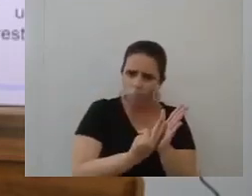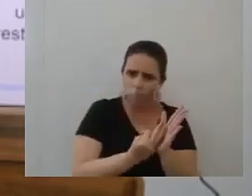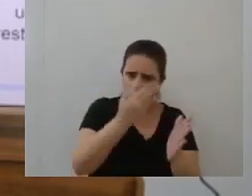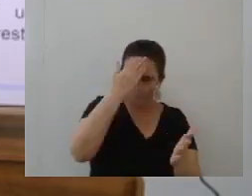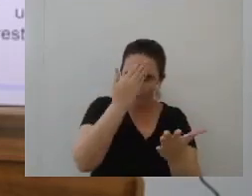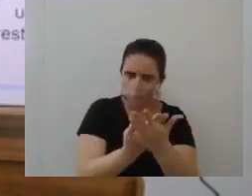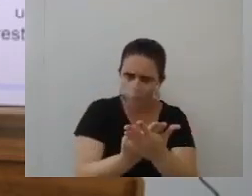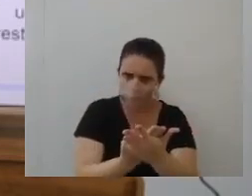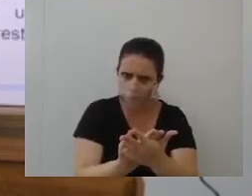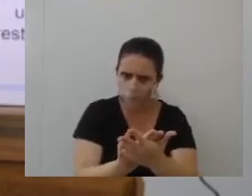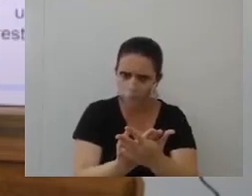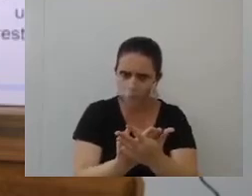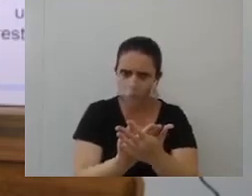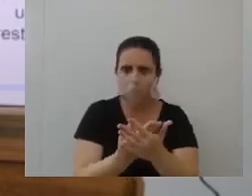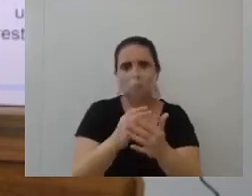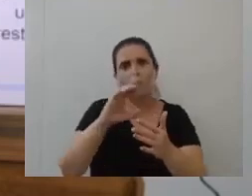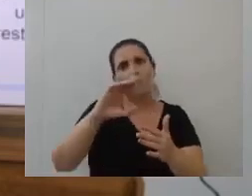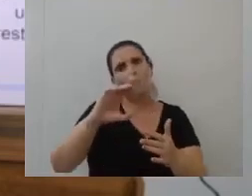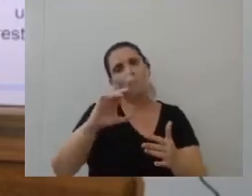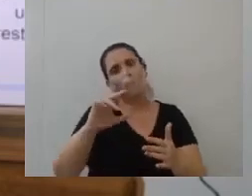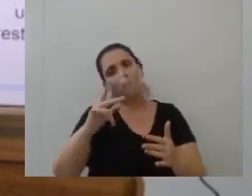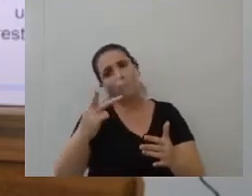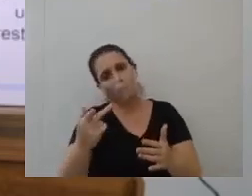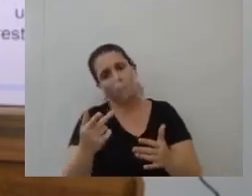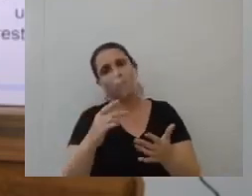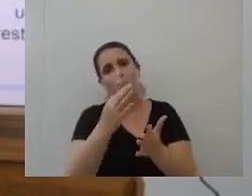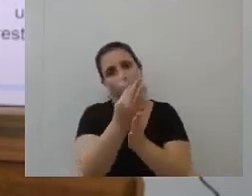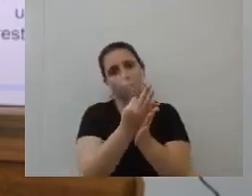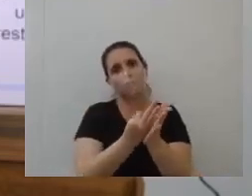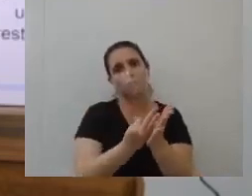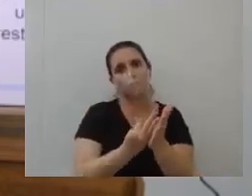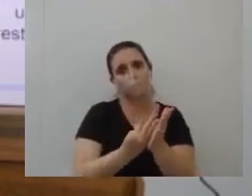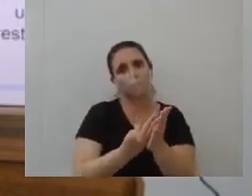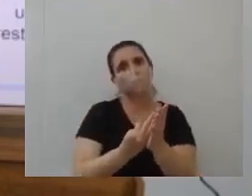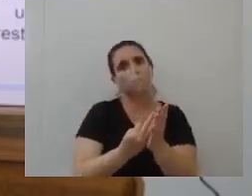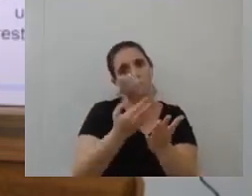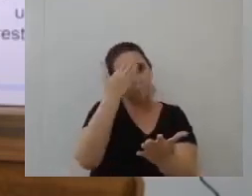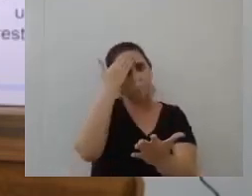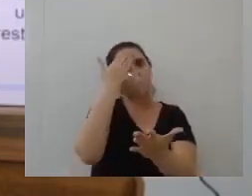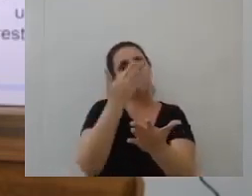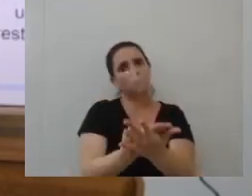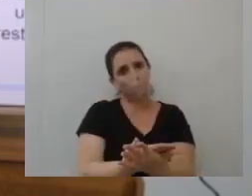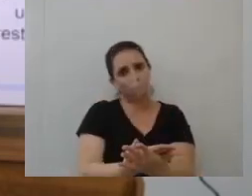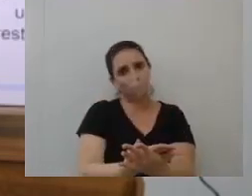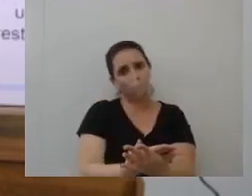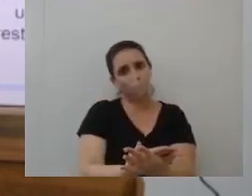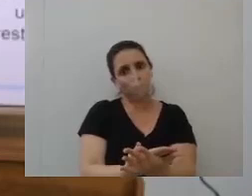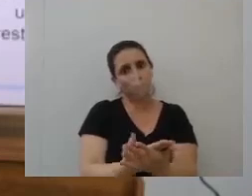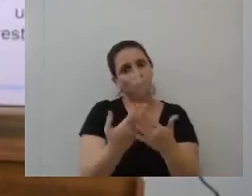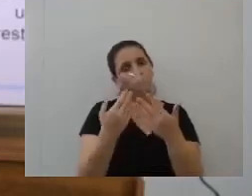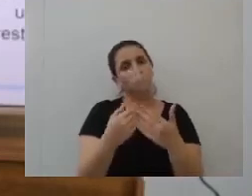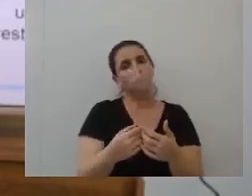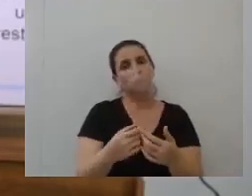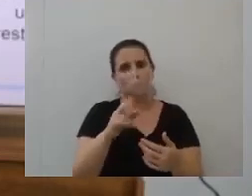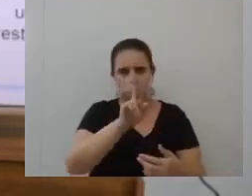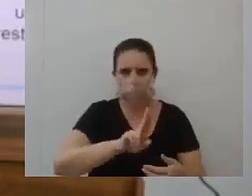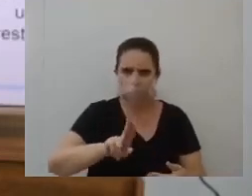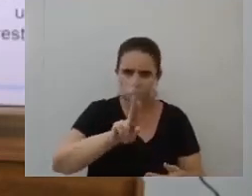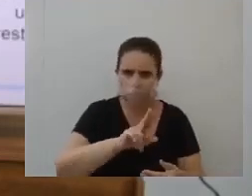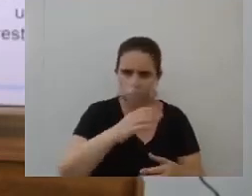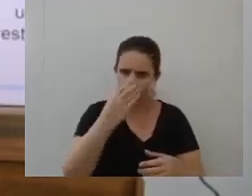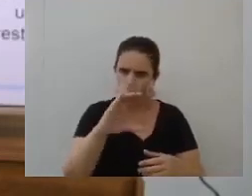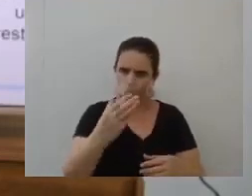merece credibilidade? É óbvio que é um texto que merece bastante credibilidade. É um texto que é útil,